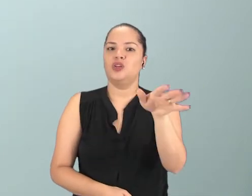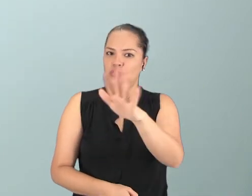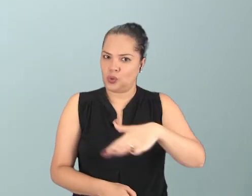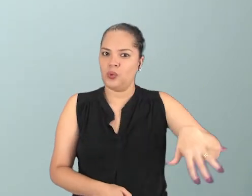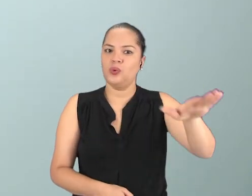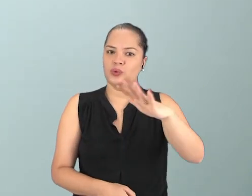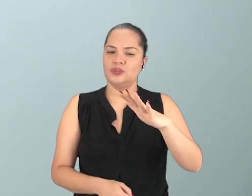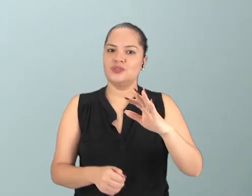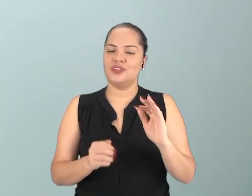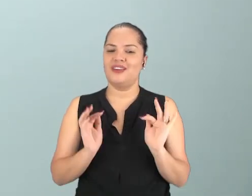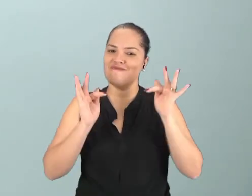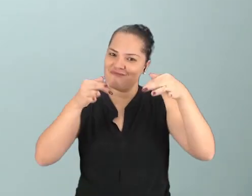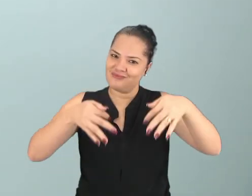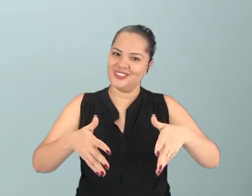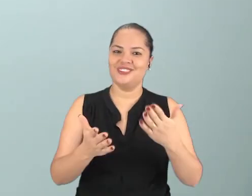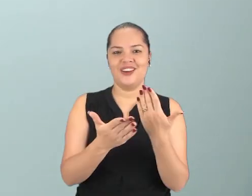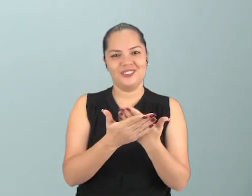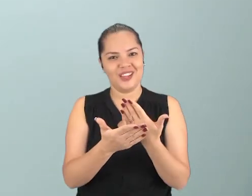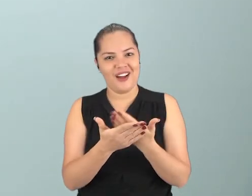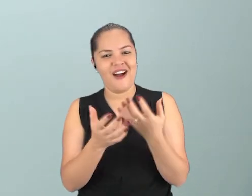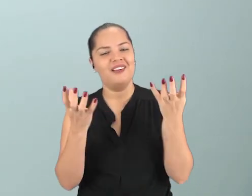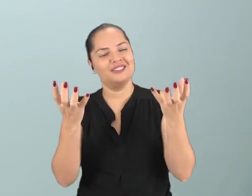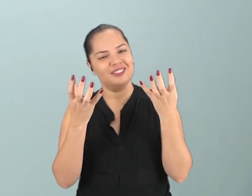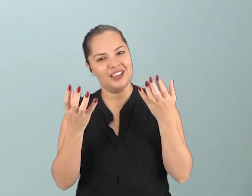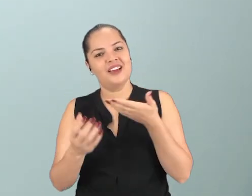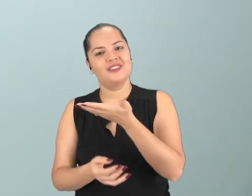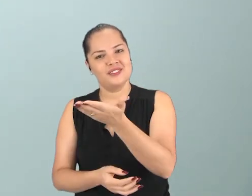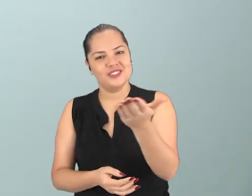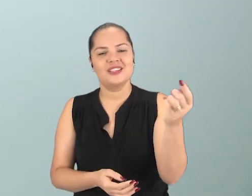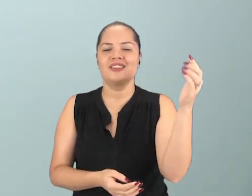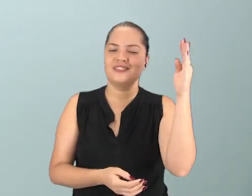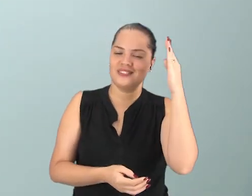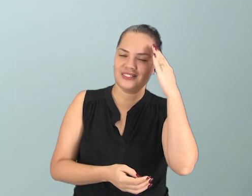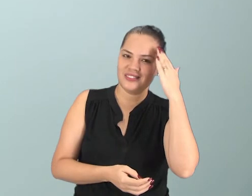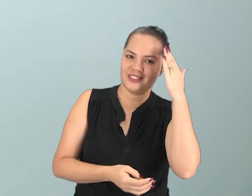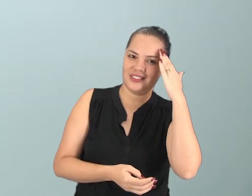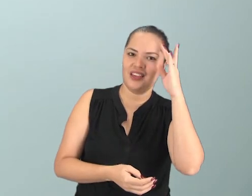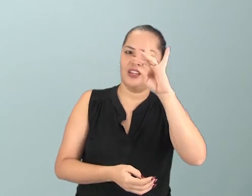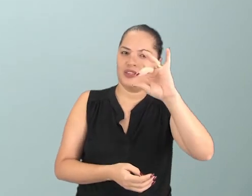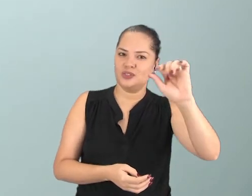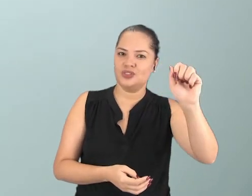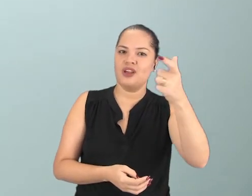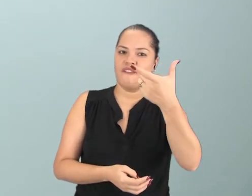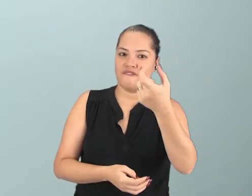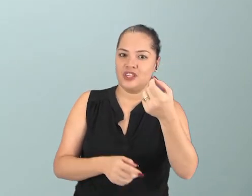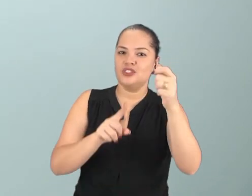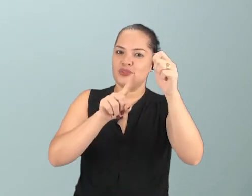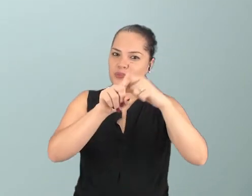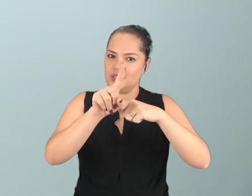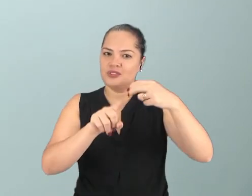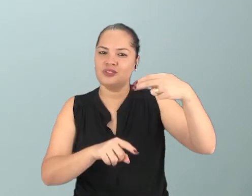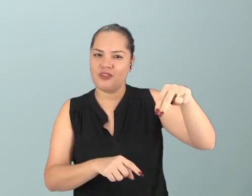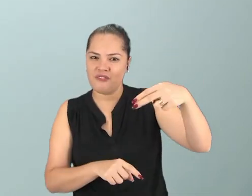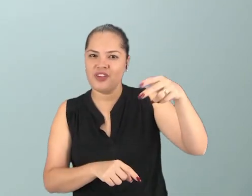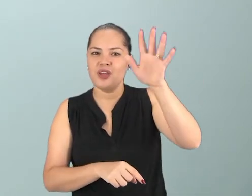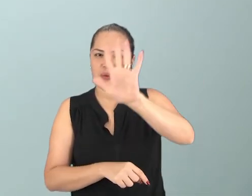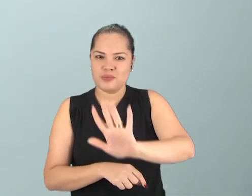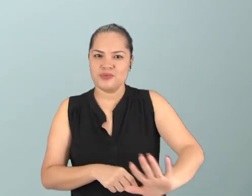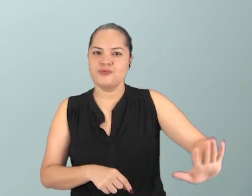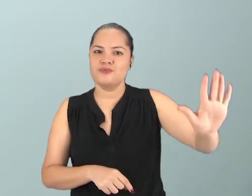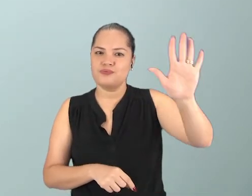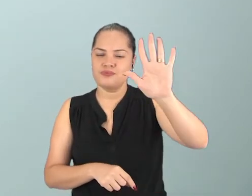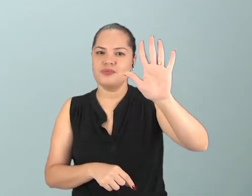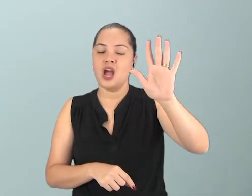aqui encerramos nossa aula. Espero que você reflita sobre o dia 20 de novembro, e que é o Dia Nacional da